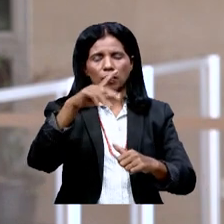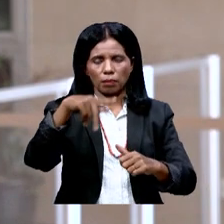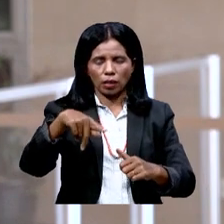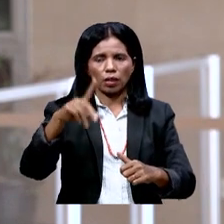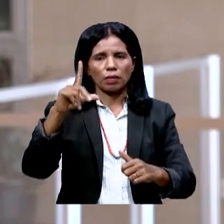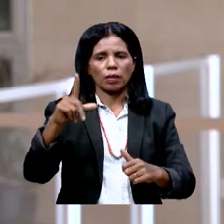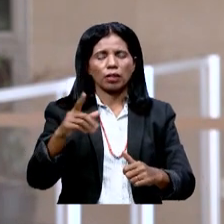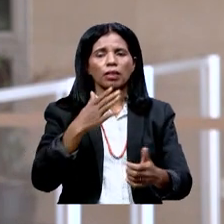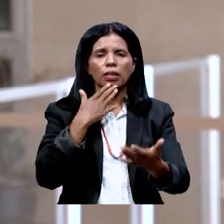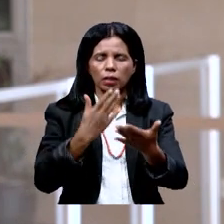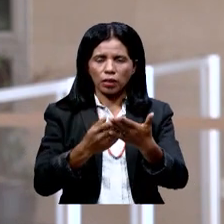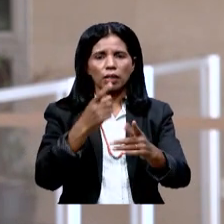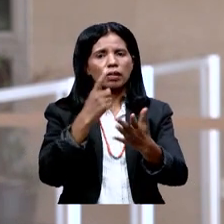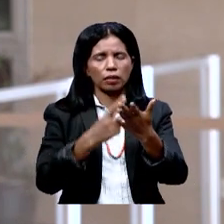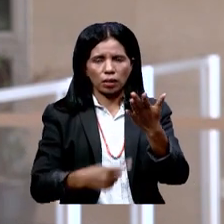ser uma que a CPLP